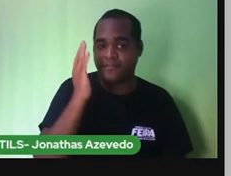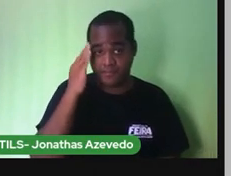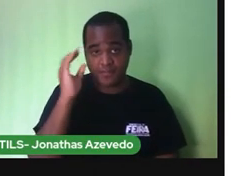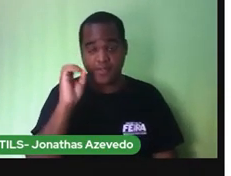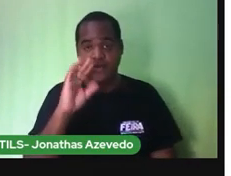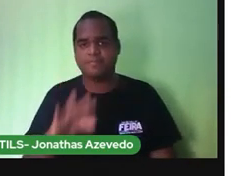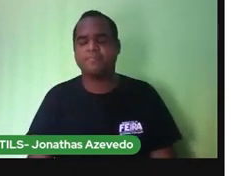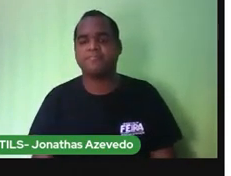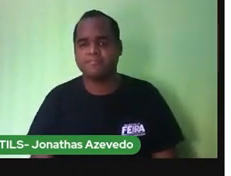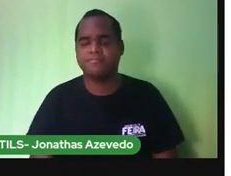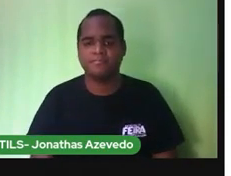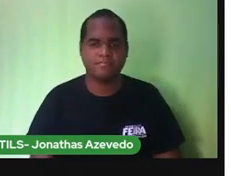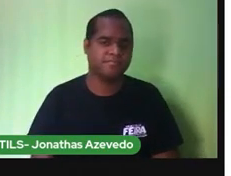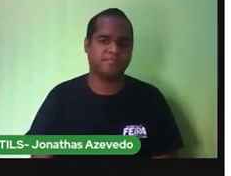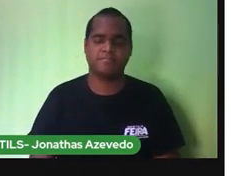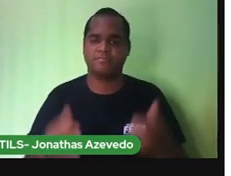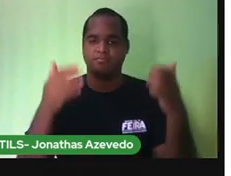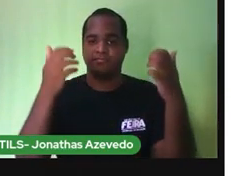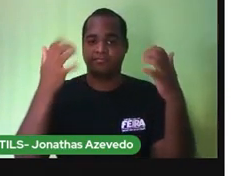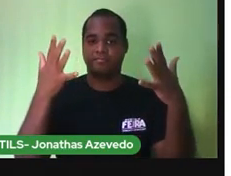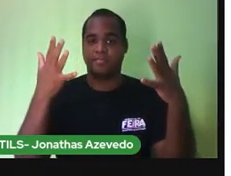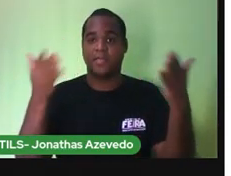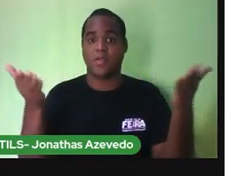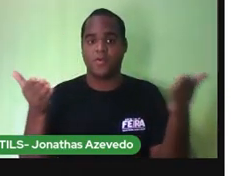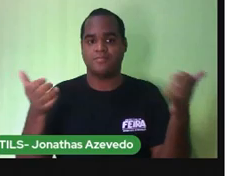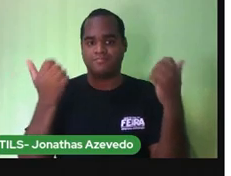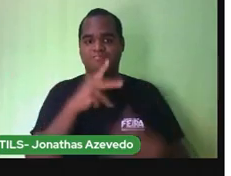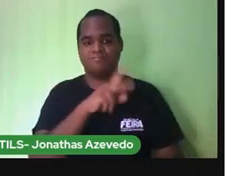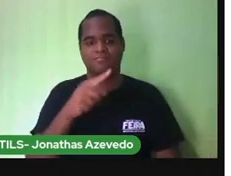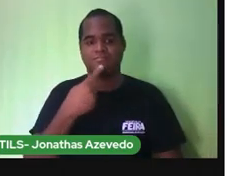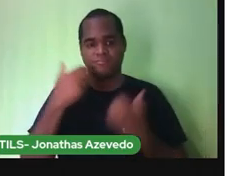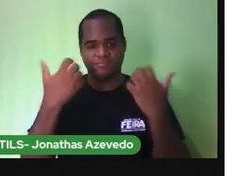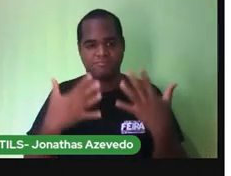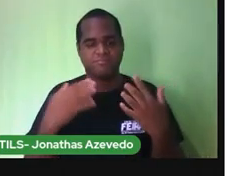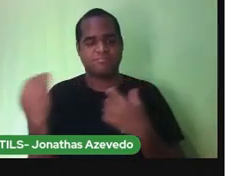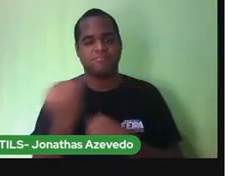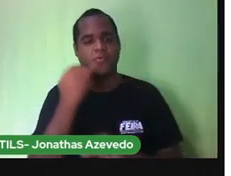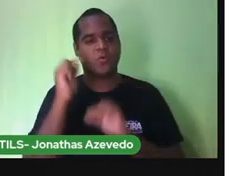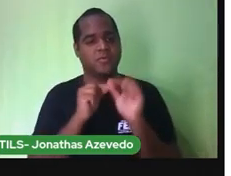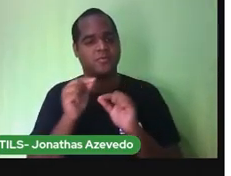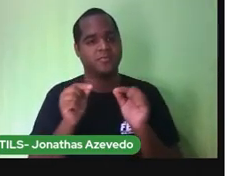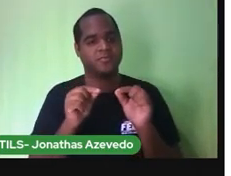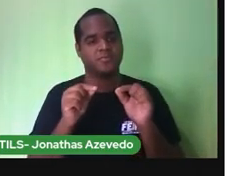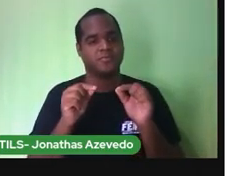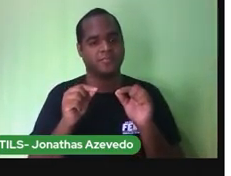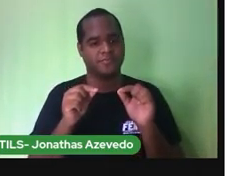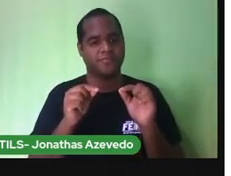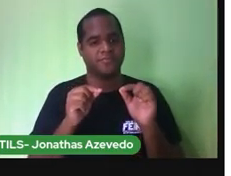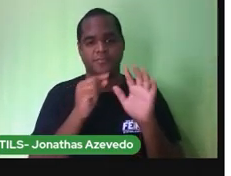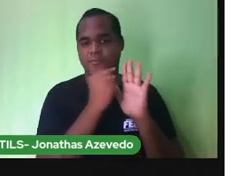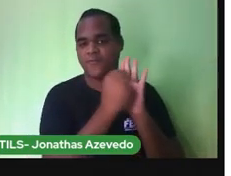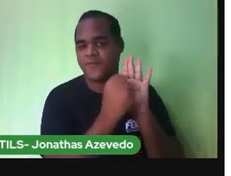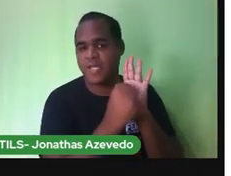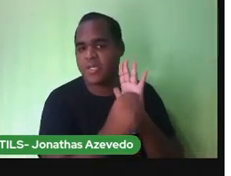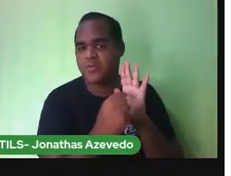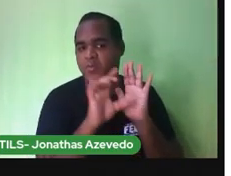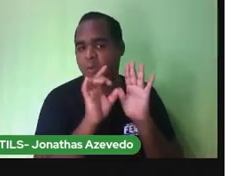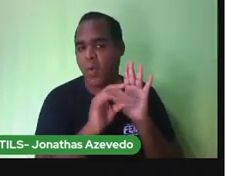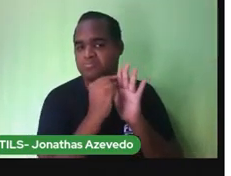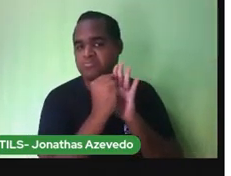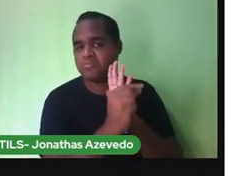a minha pro trouxe um verso viu um é dois lacinhos